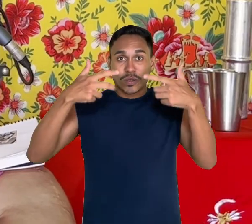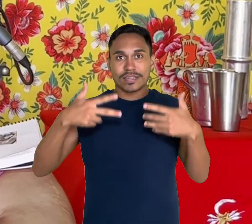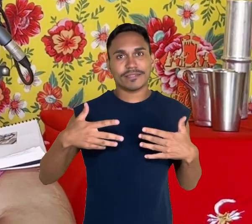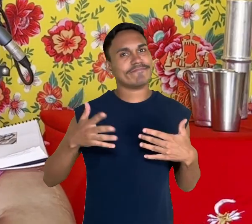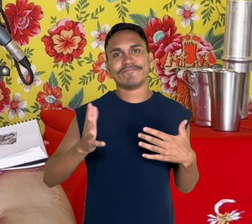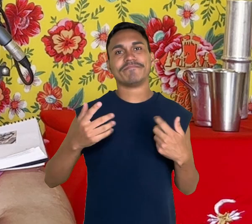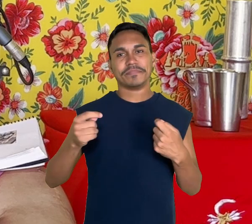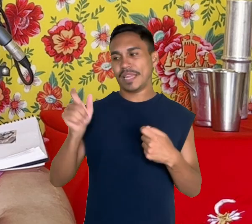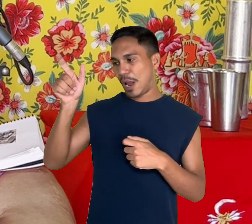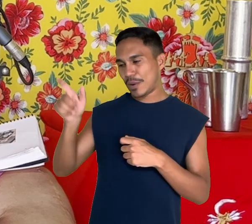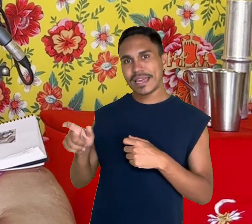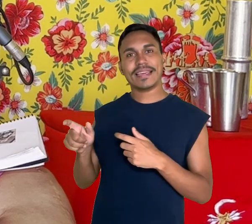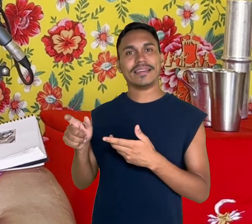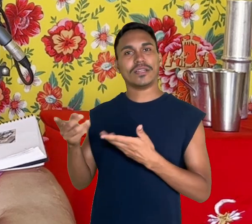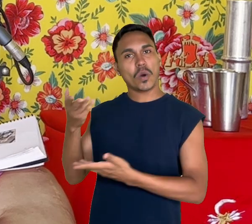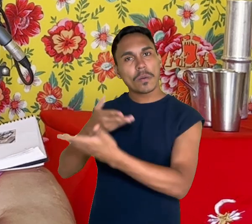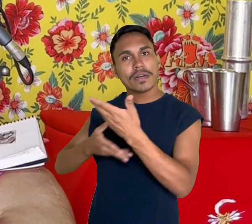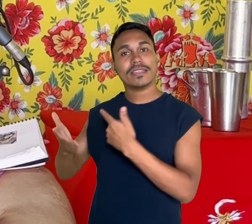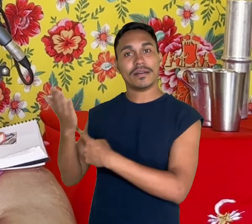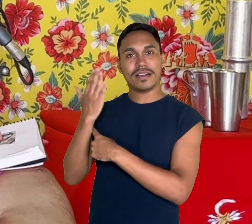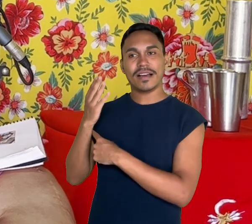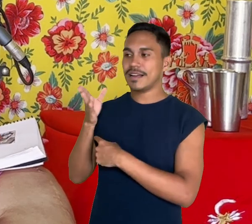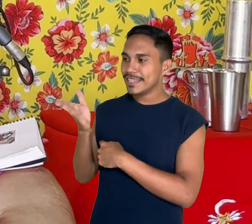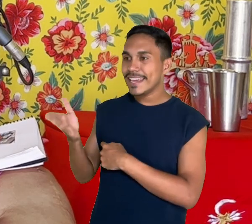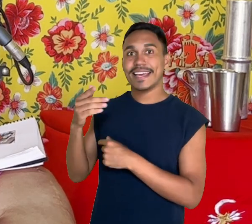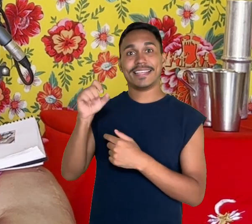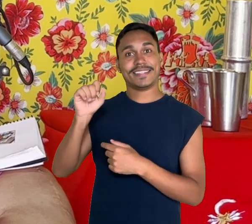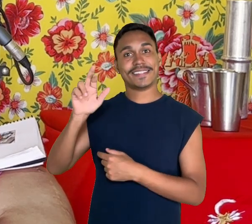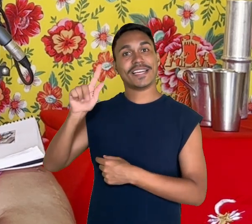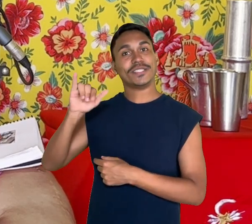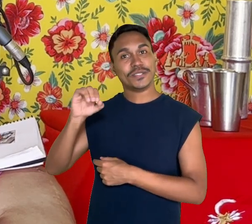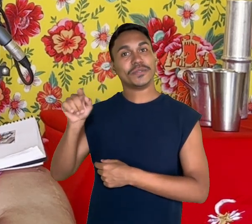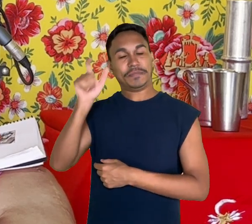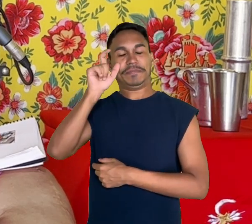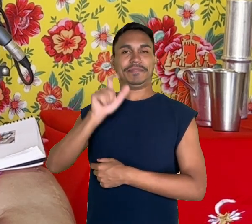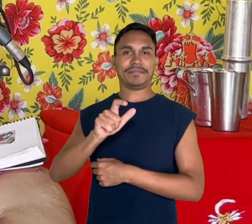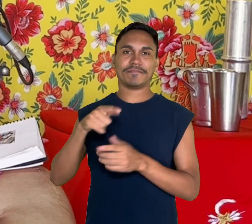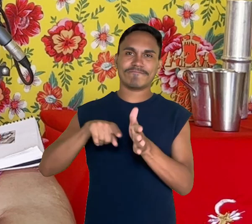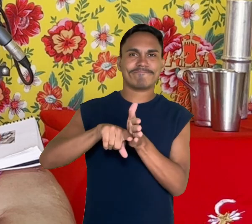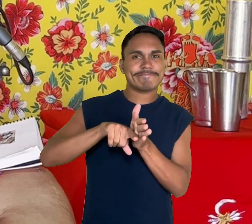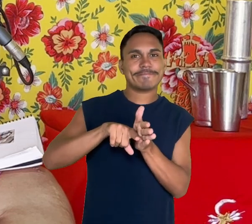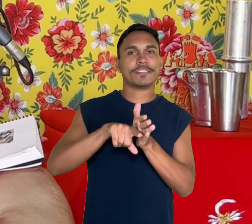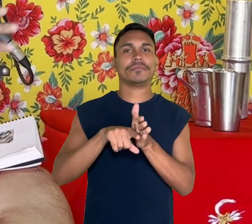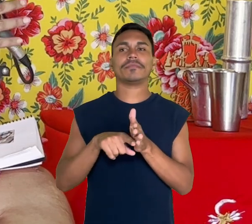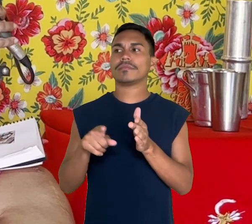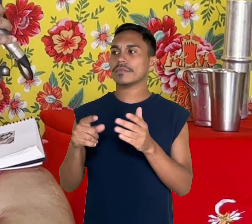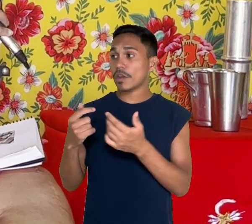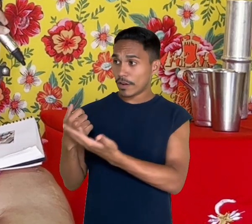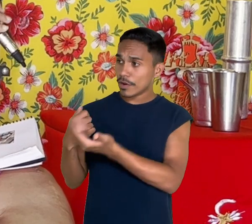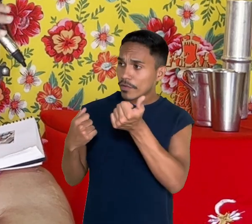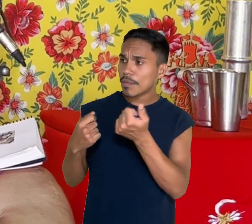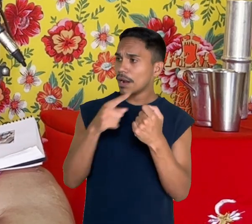eu tinha que ter alguém para partilhar. E essa pessoa foi ele, que se interessou. Falei, seu Sérgio, pois se o senhor quiser, a gente vai lá